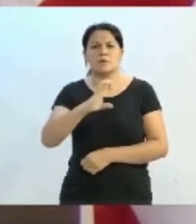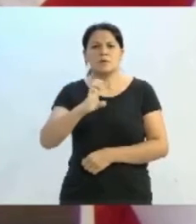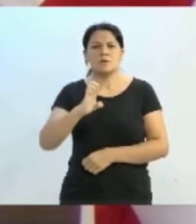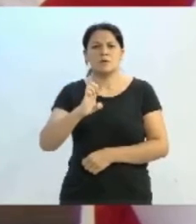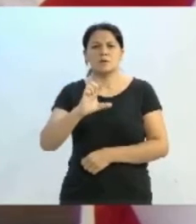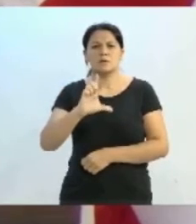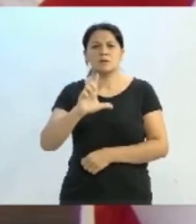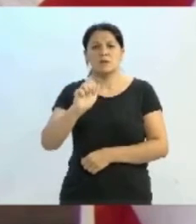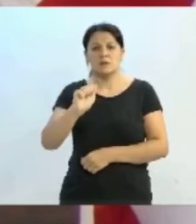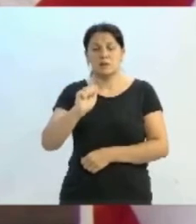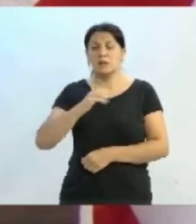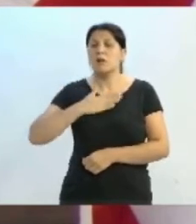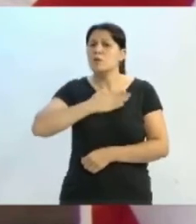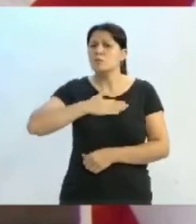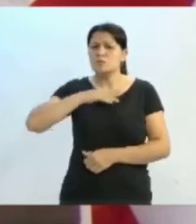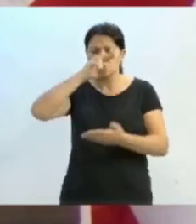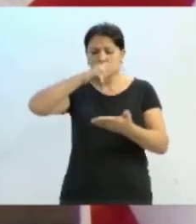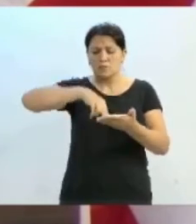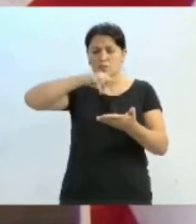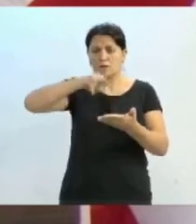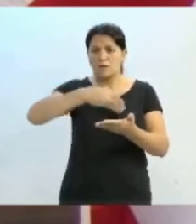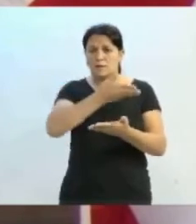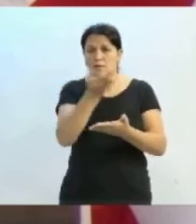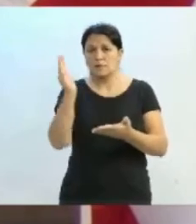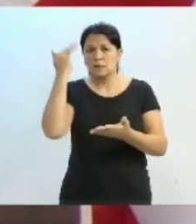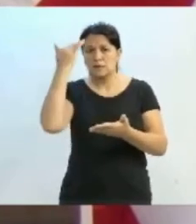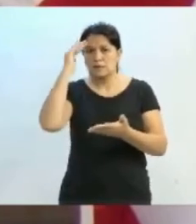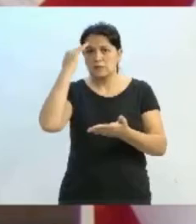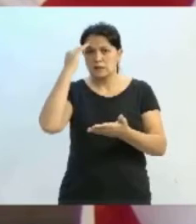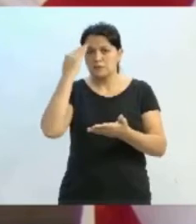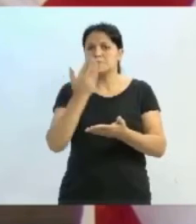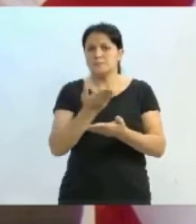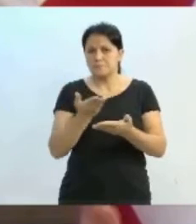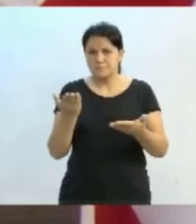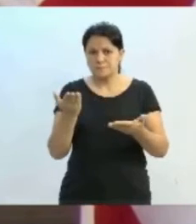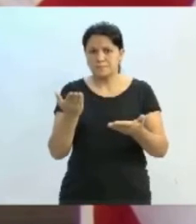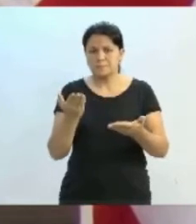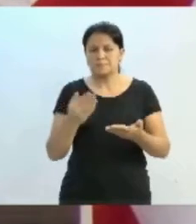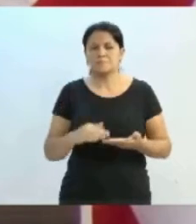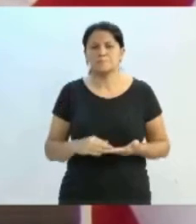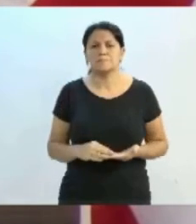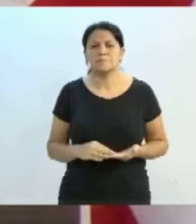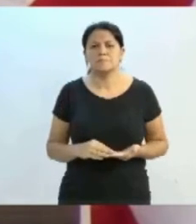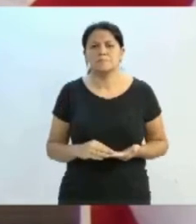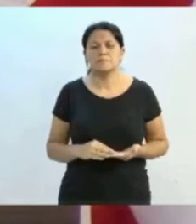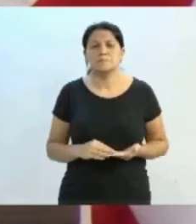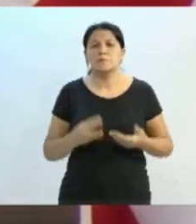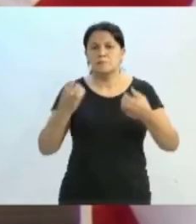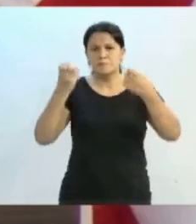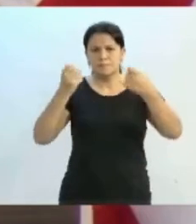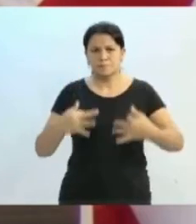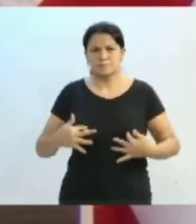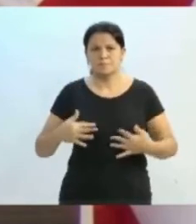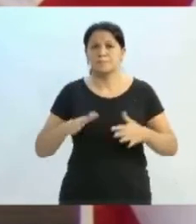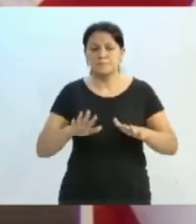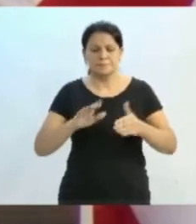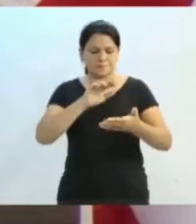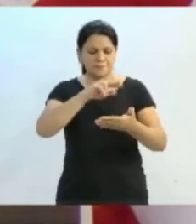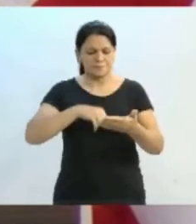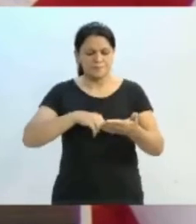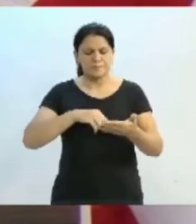ler para que os senhores entendam sobre o que eu gostaria de concluir meu pronunciamento ela disse venho por meio desta